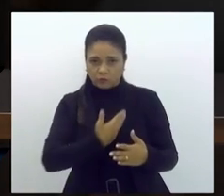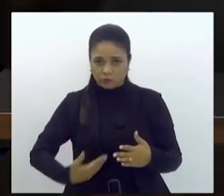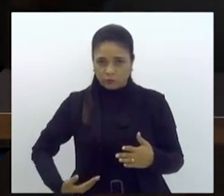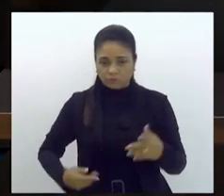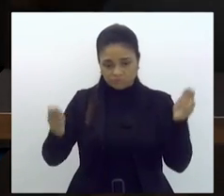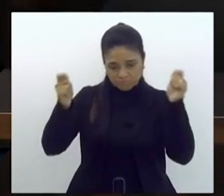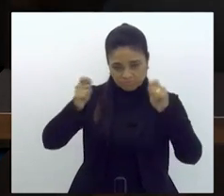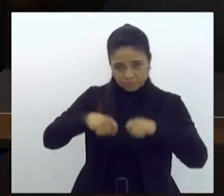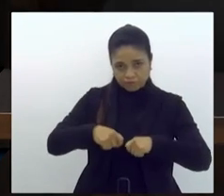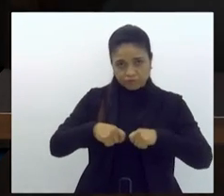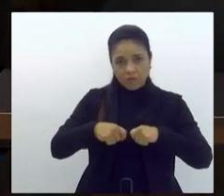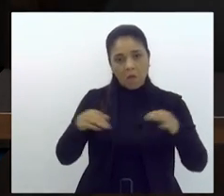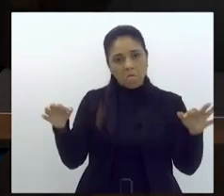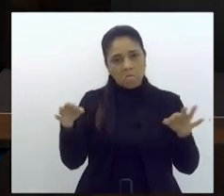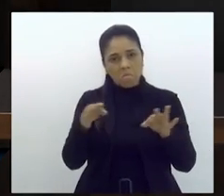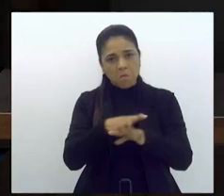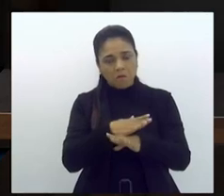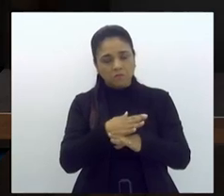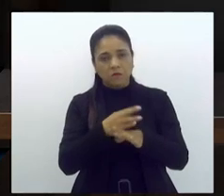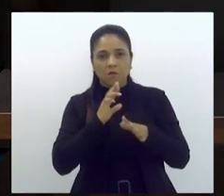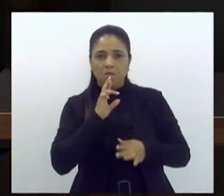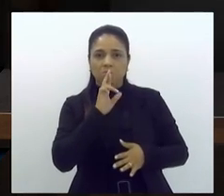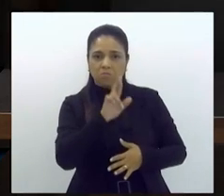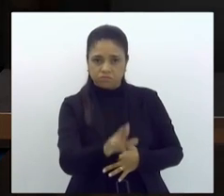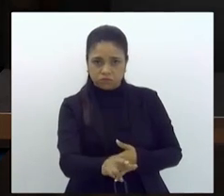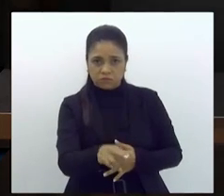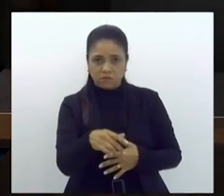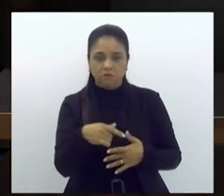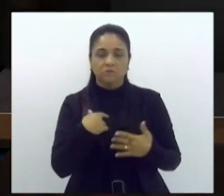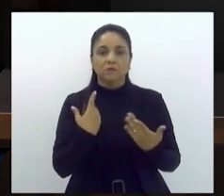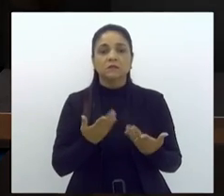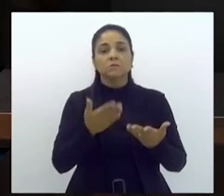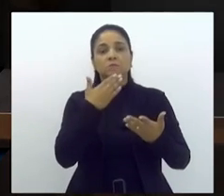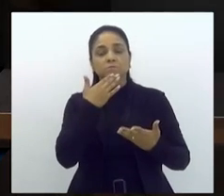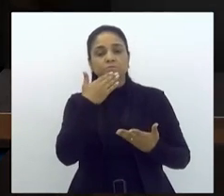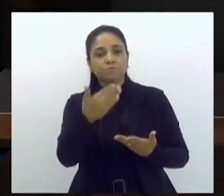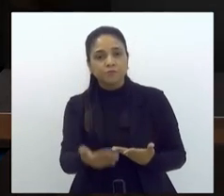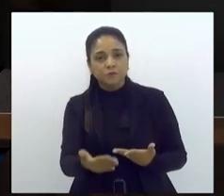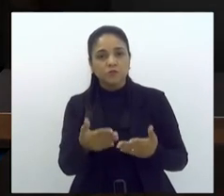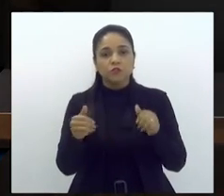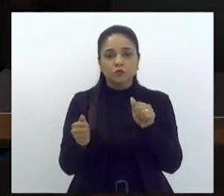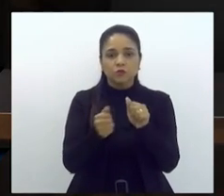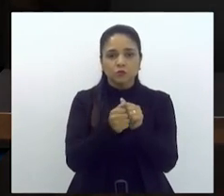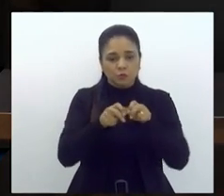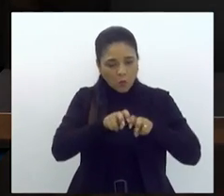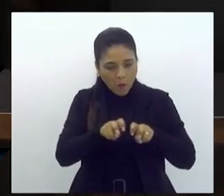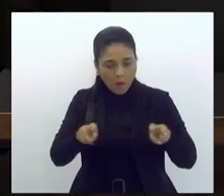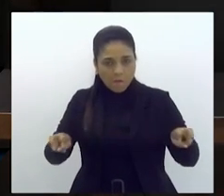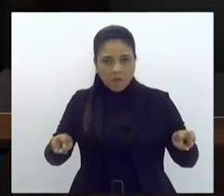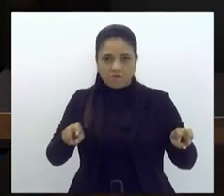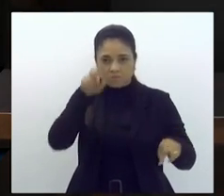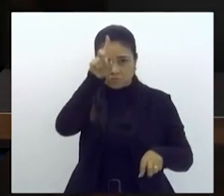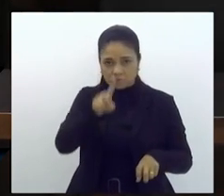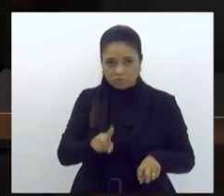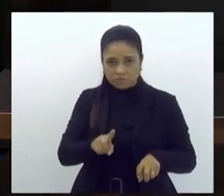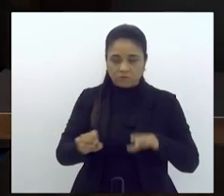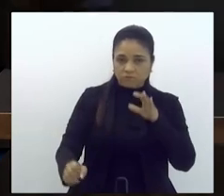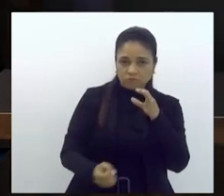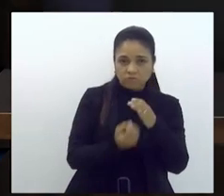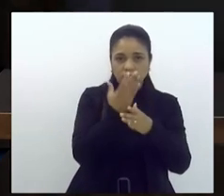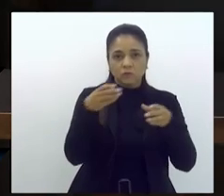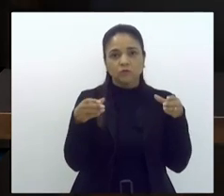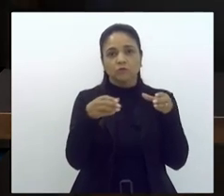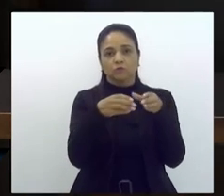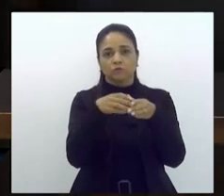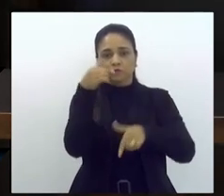competentes sua pronta elucidação além de solicitar junto a mesa diretora a criação de um grupo